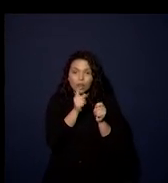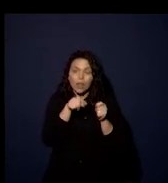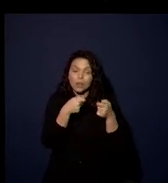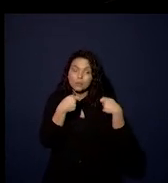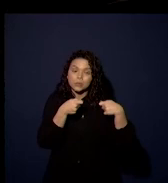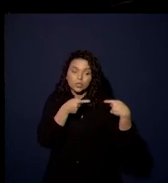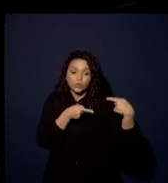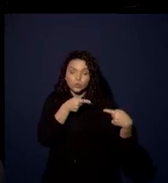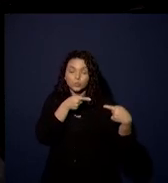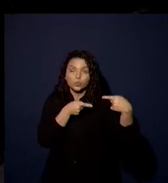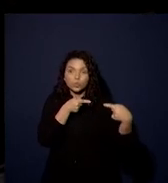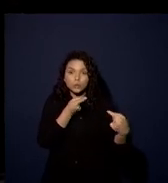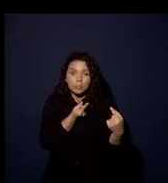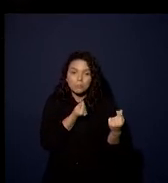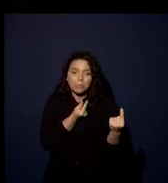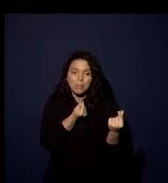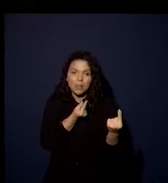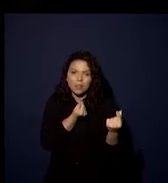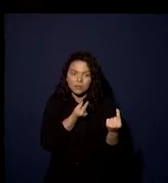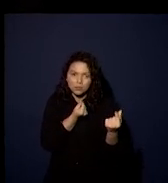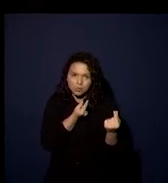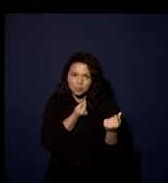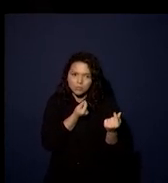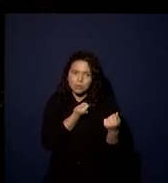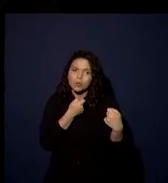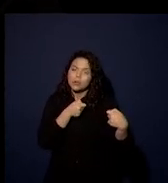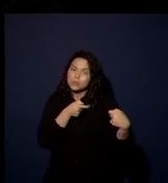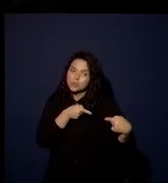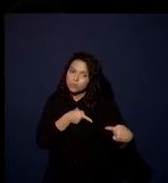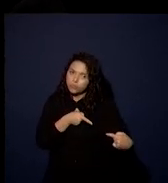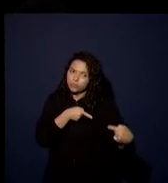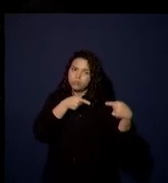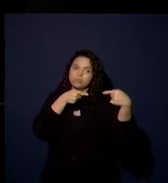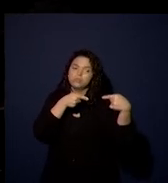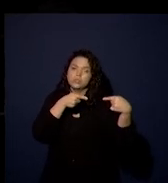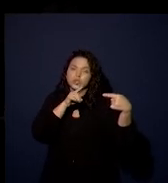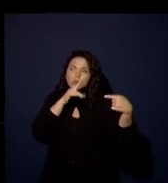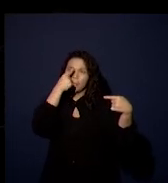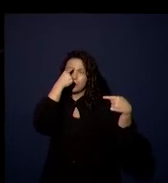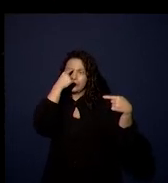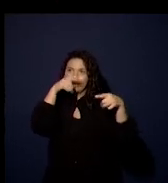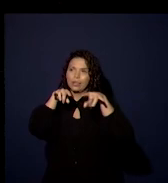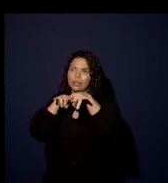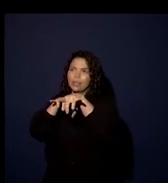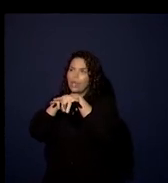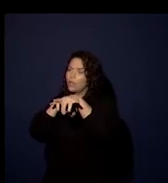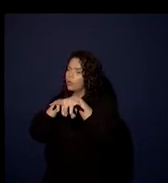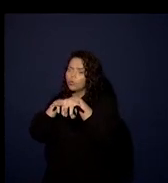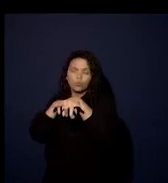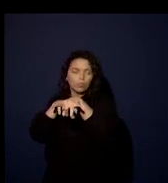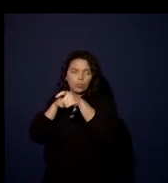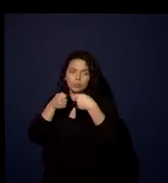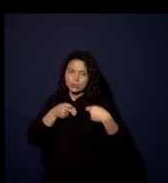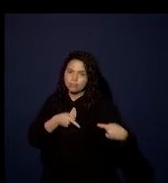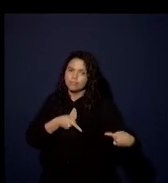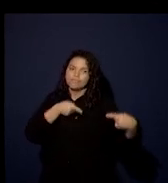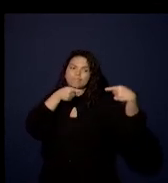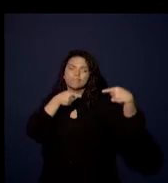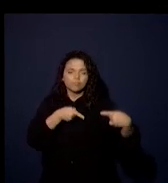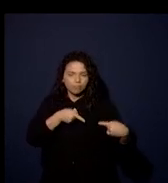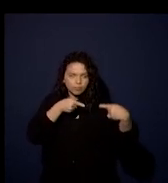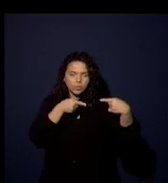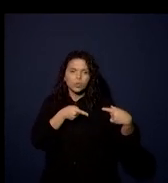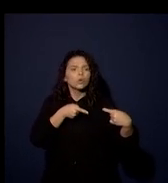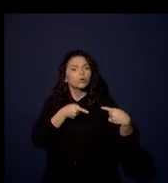do controle de preços ser uma coisa mais politica e menos técnica né isso de fato não é